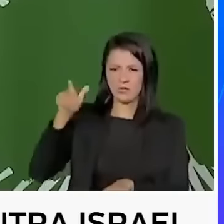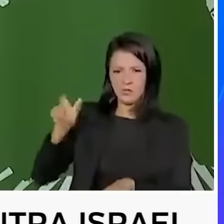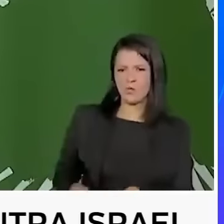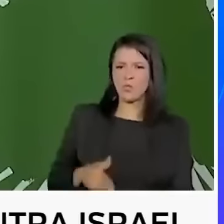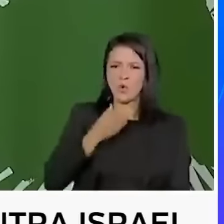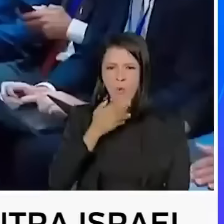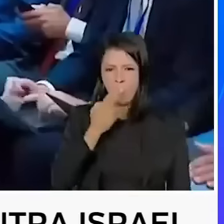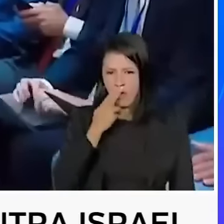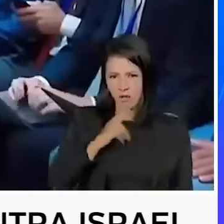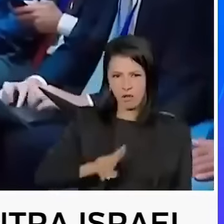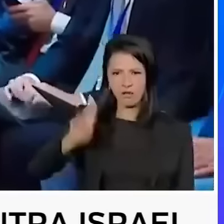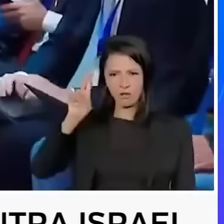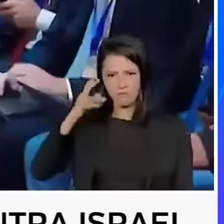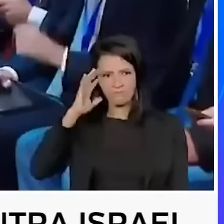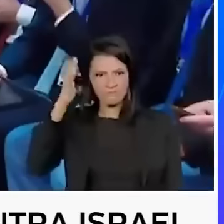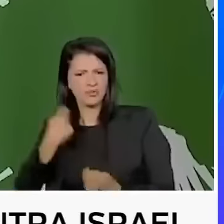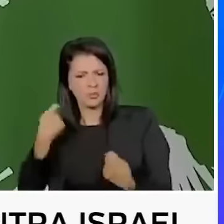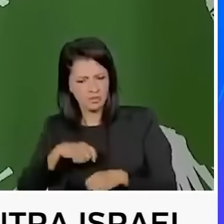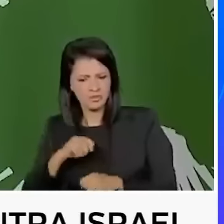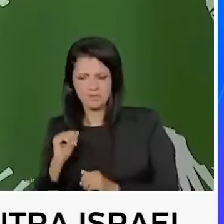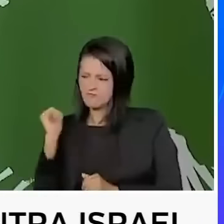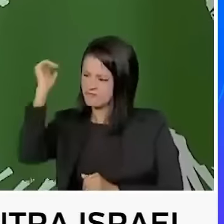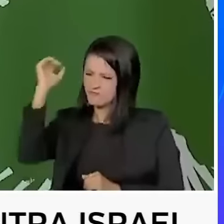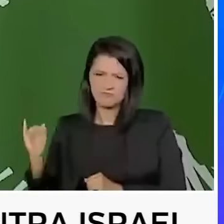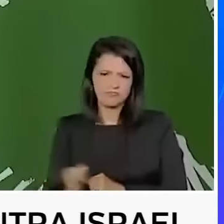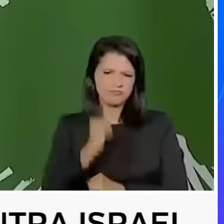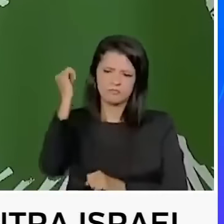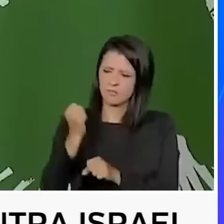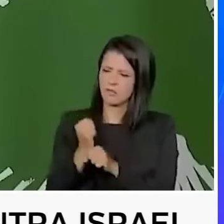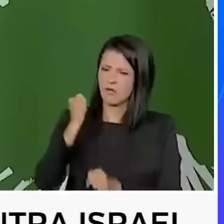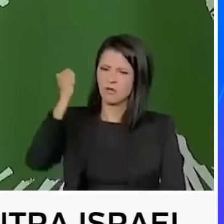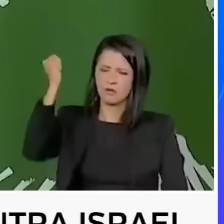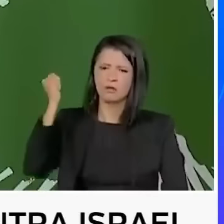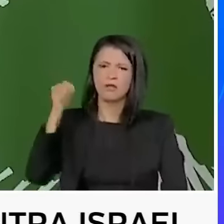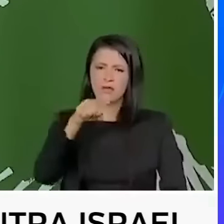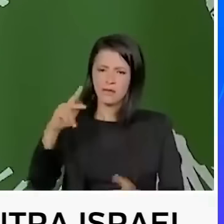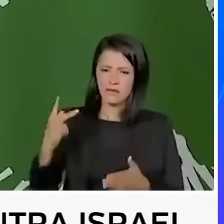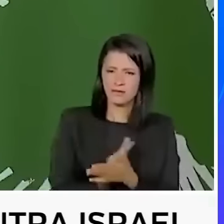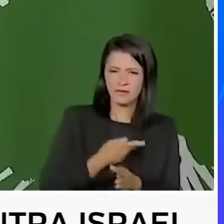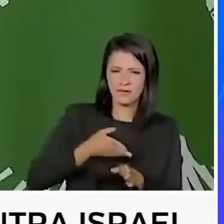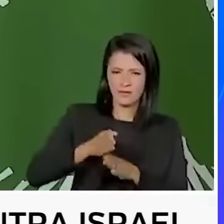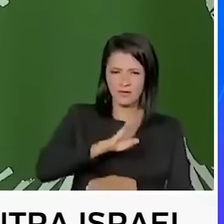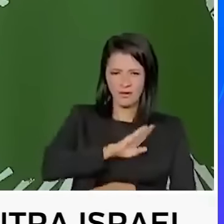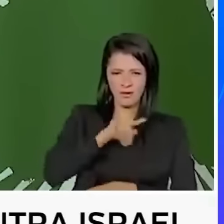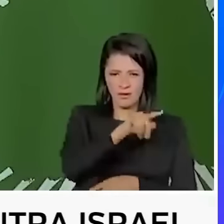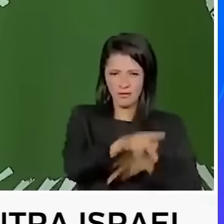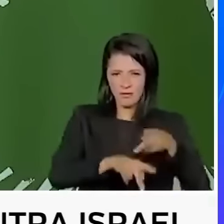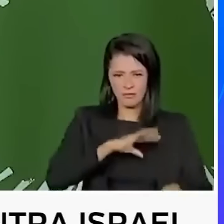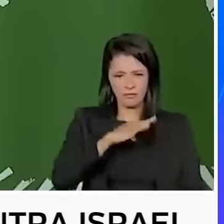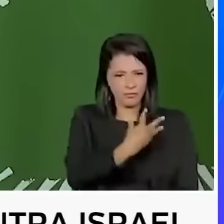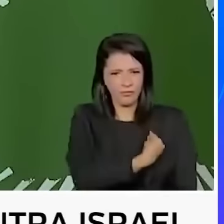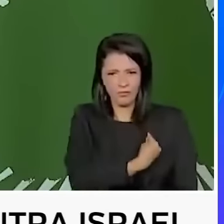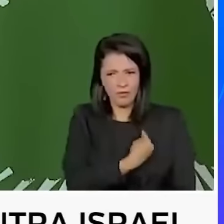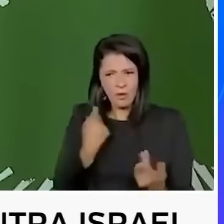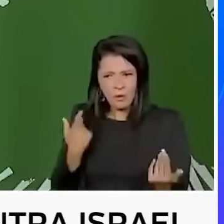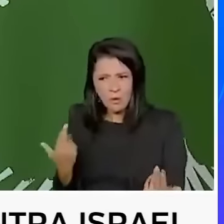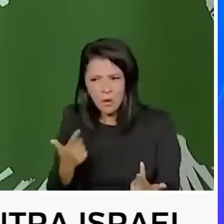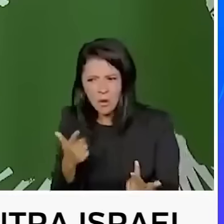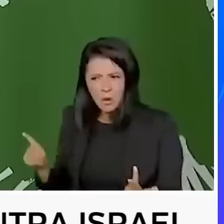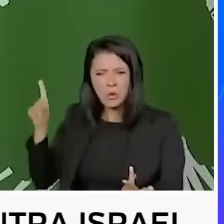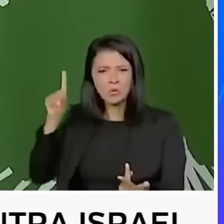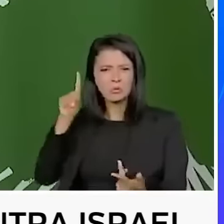palestinos por Israel naquele momento Estados Unidos e outros 24 países votaram contra no apagar das luzes foi